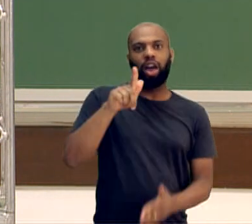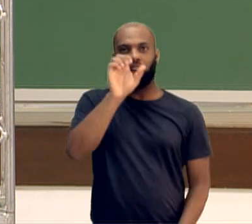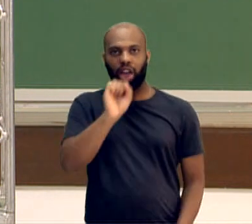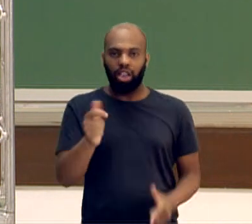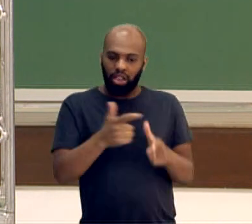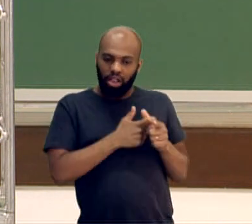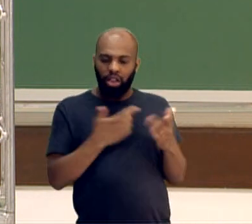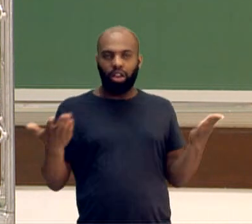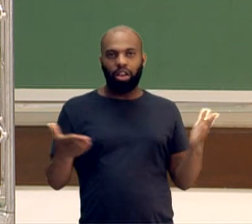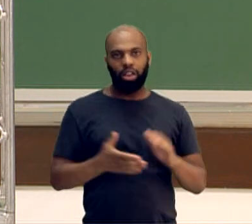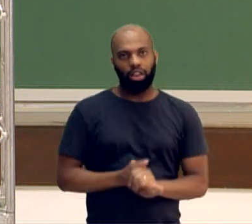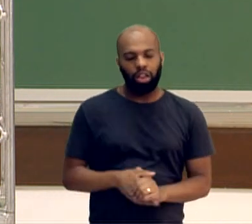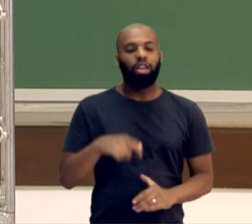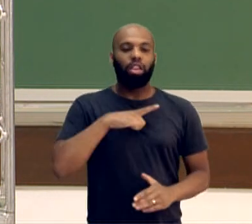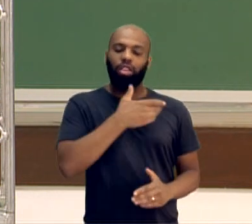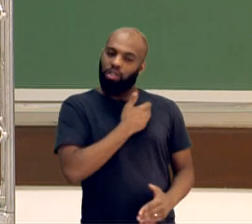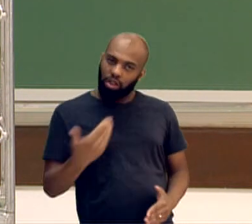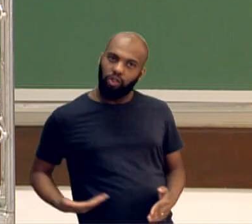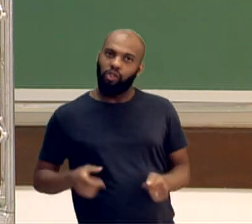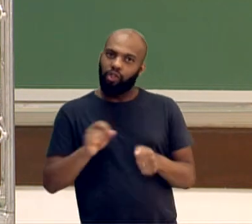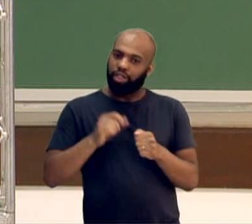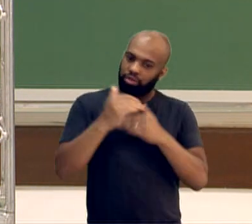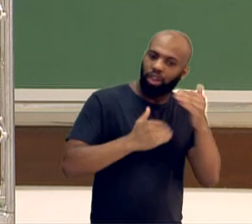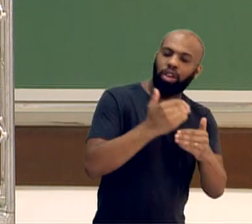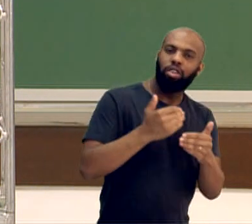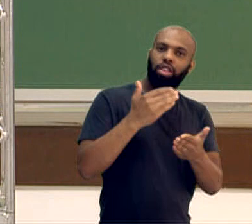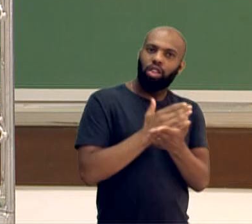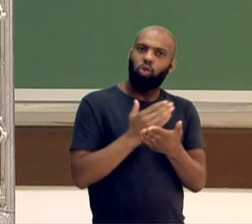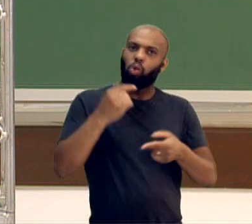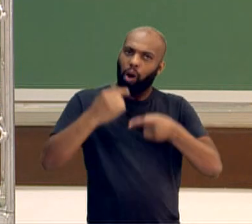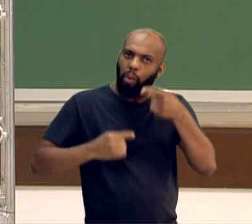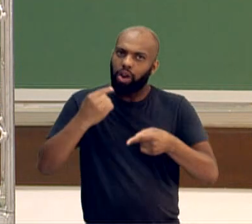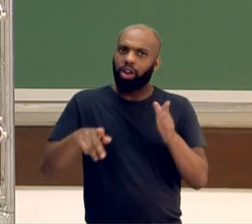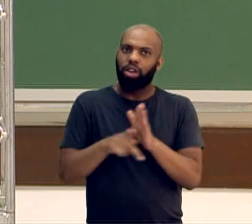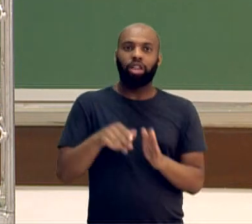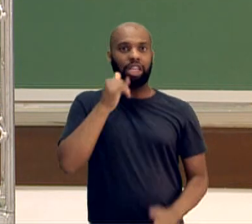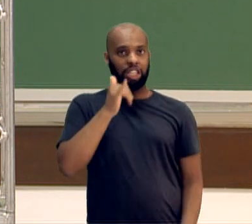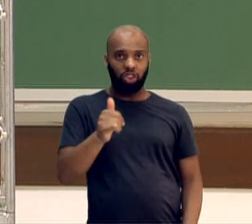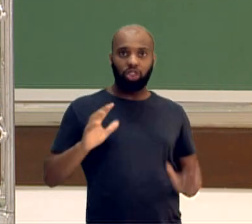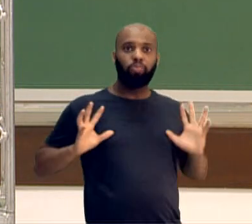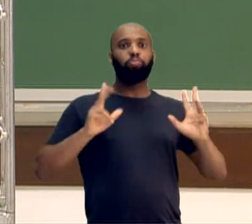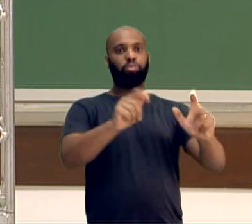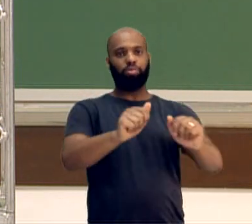de energia. O Estado tem que desenvolver uma política de energia popular.